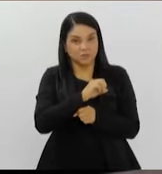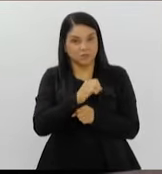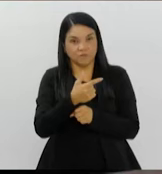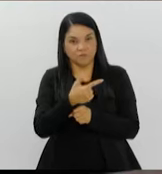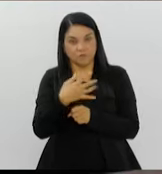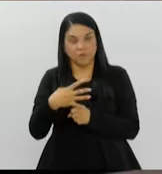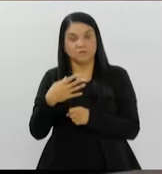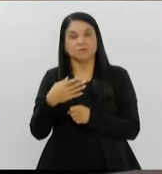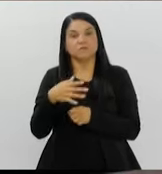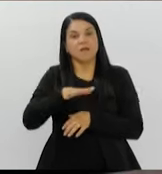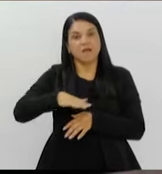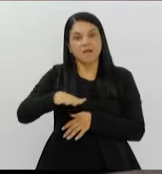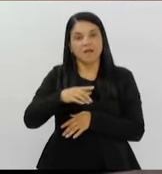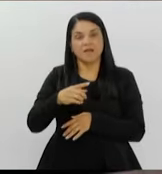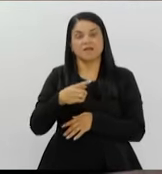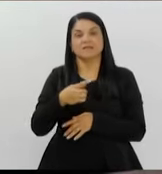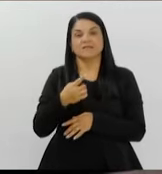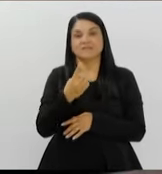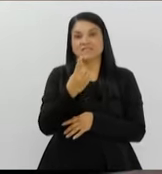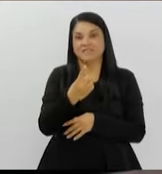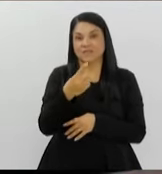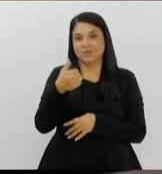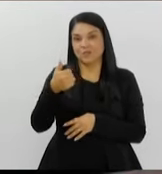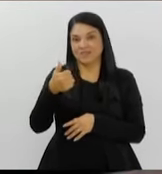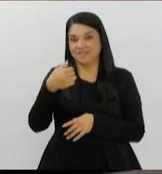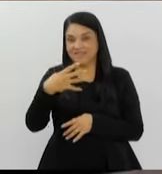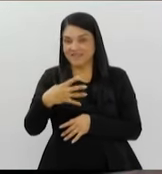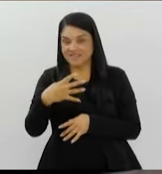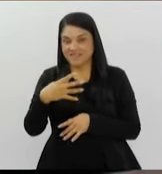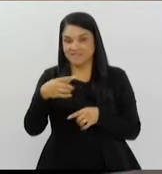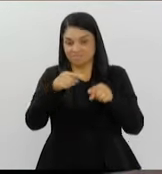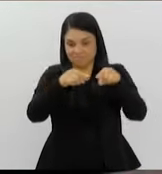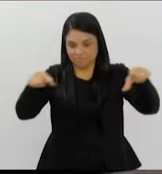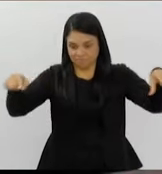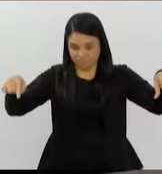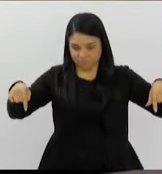113 campos de futebol, ela foi